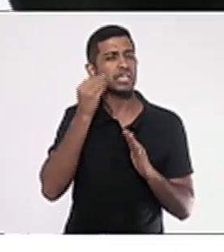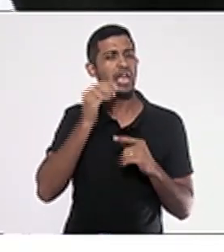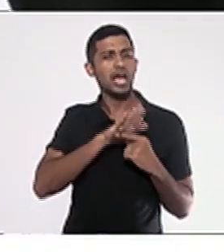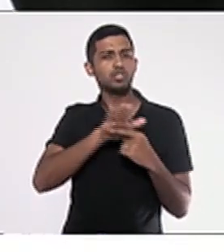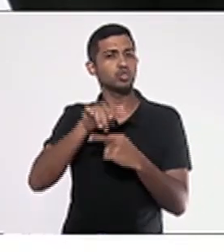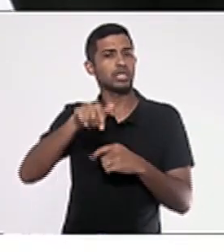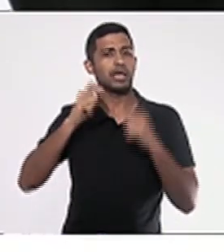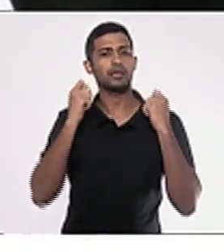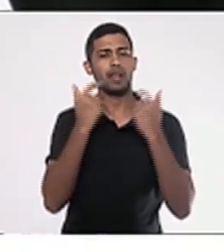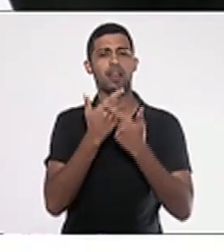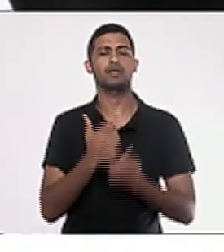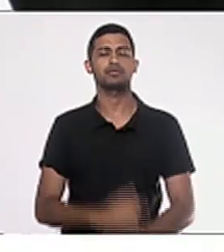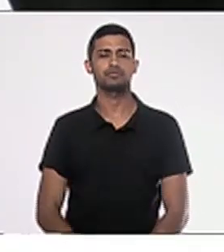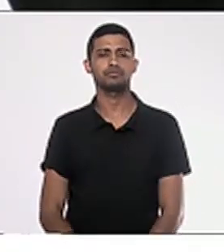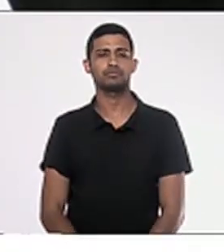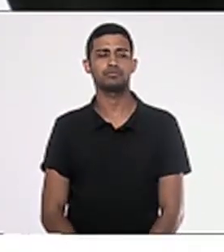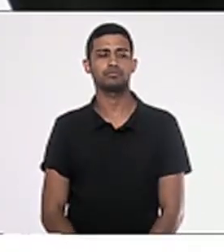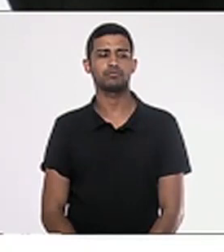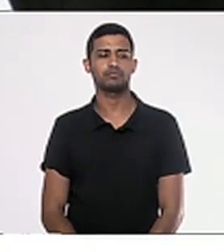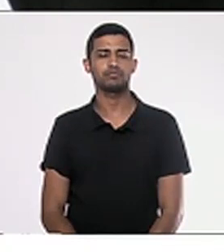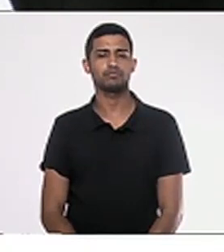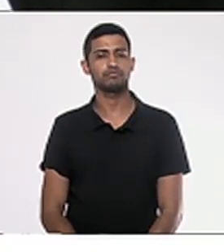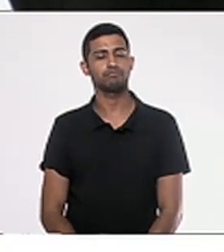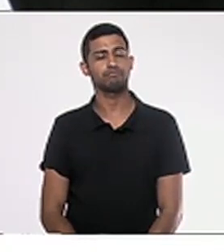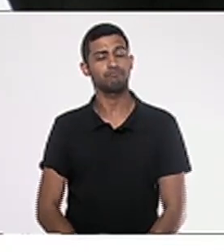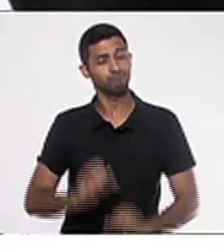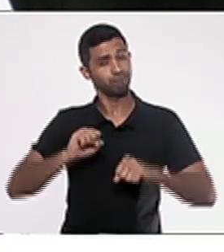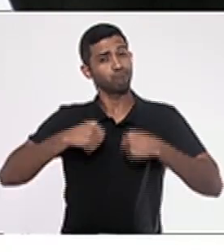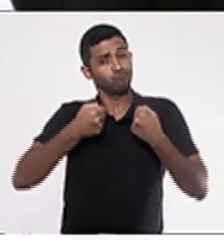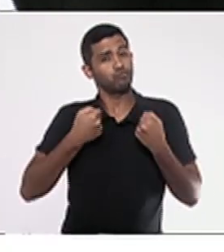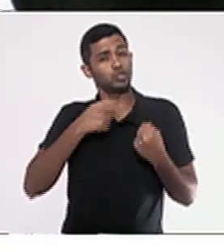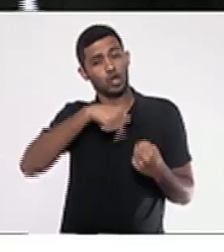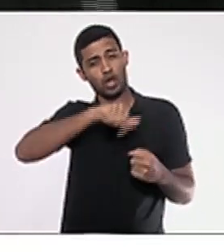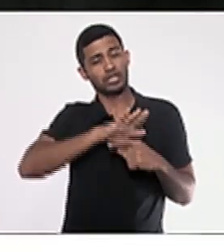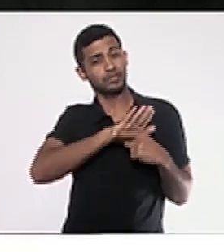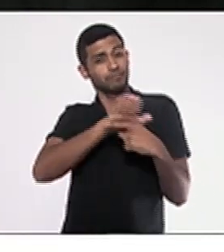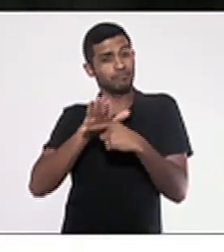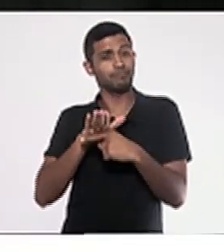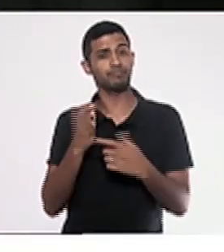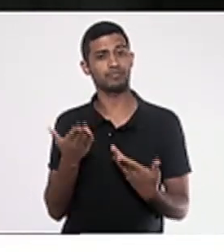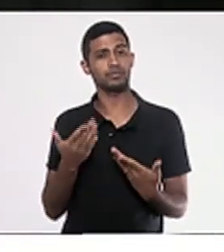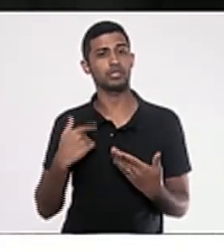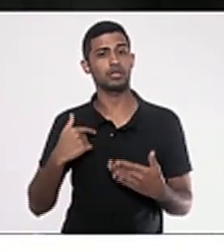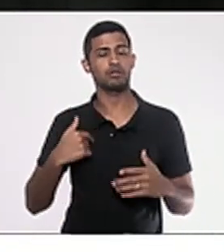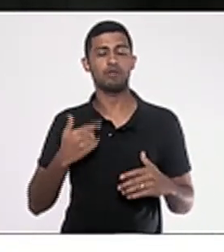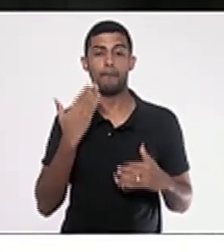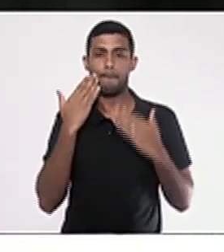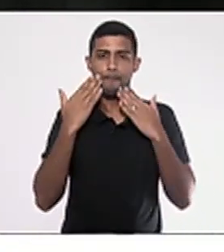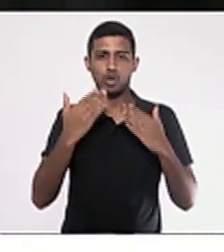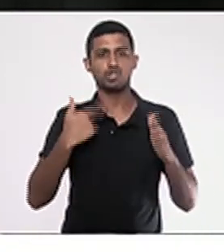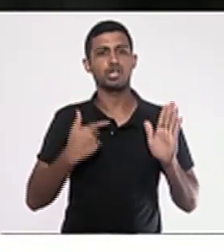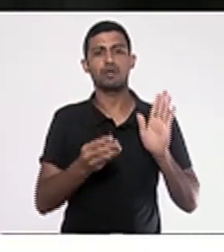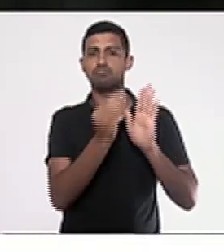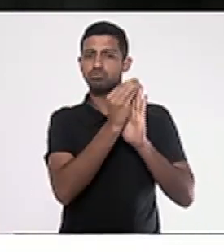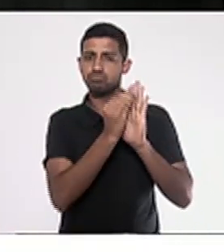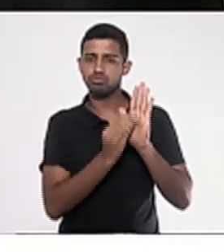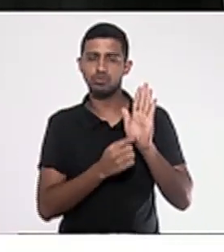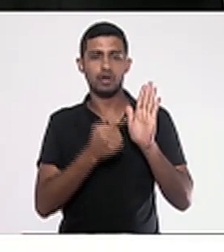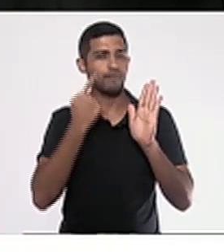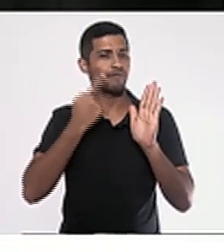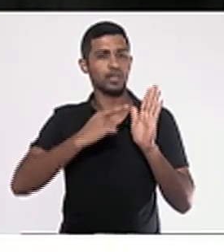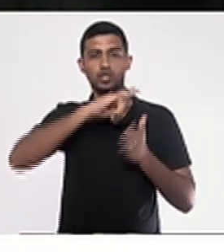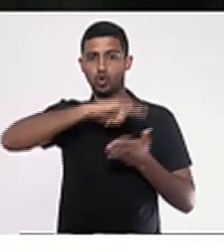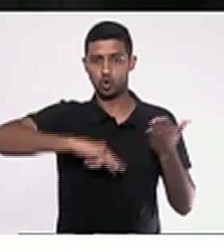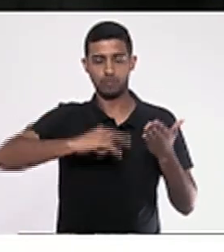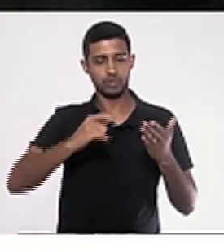casa e ajudar na medida do possível do que a gente consegue. Então eu trouxe aqui a gente até trouxe uma documentação para